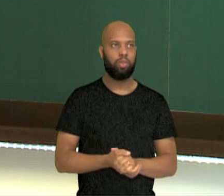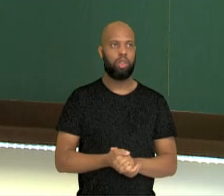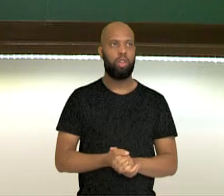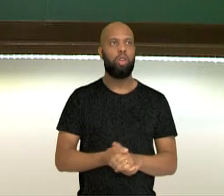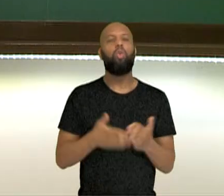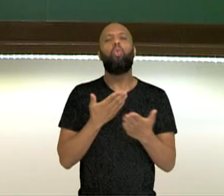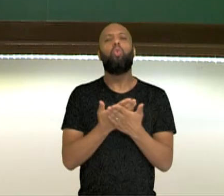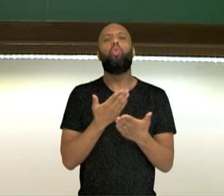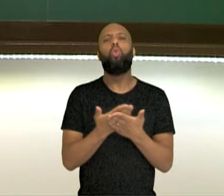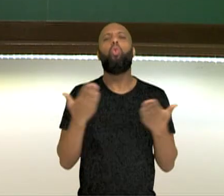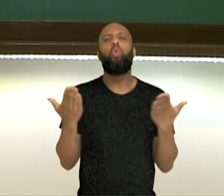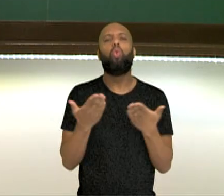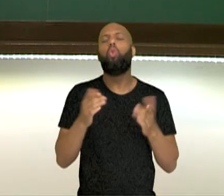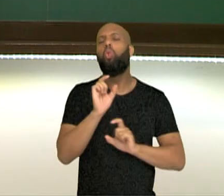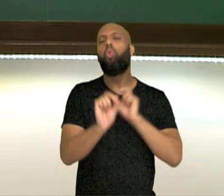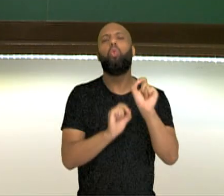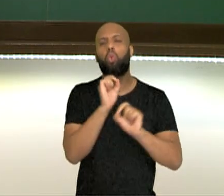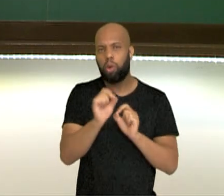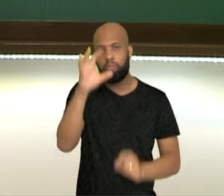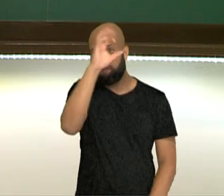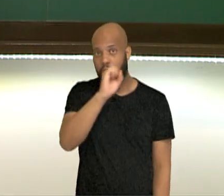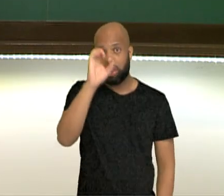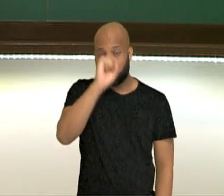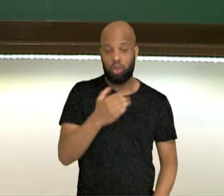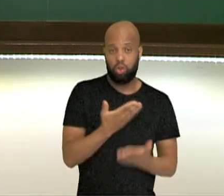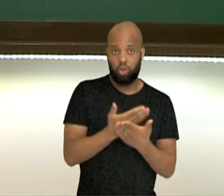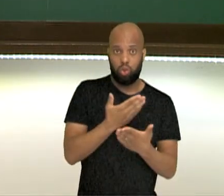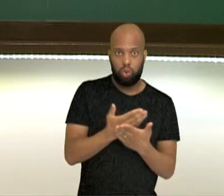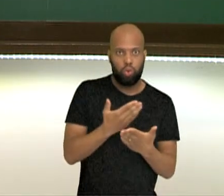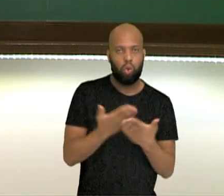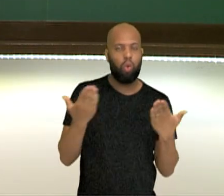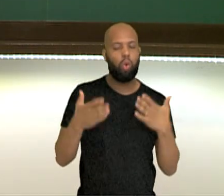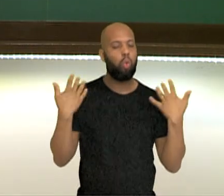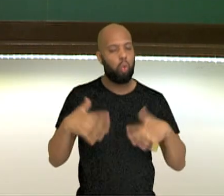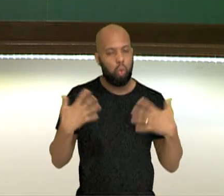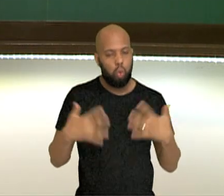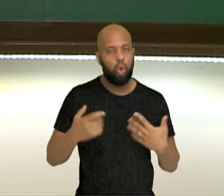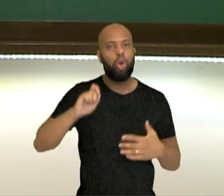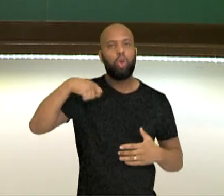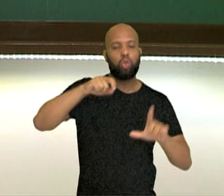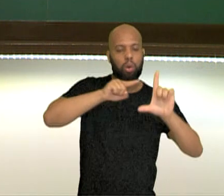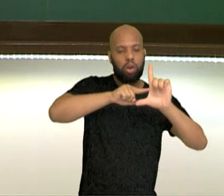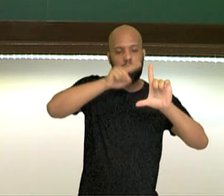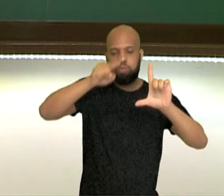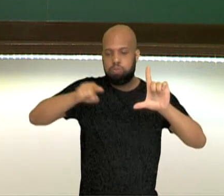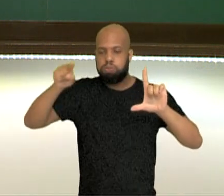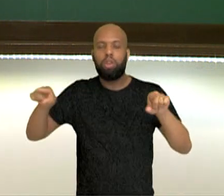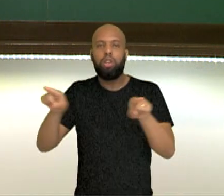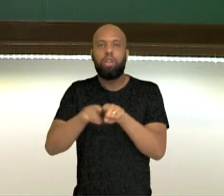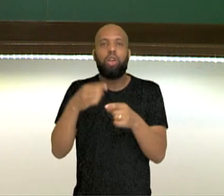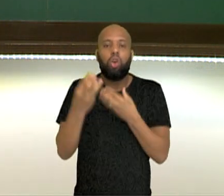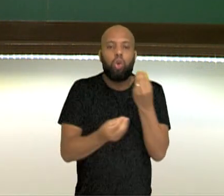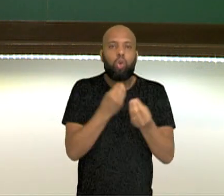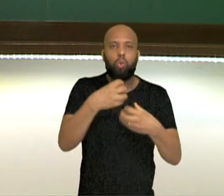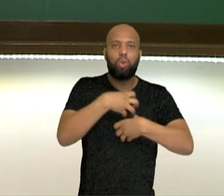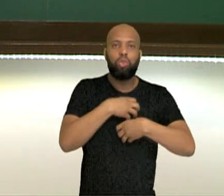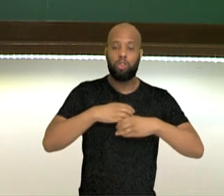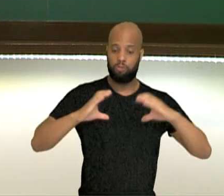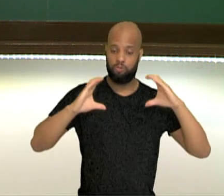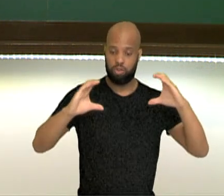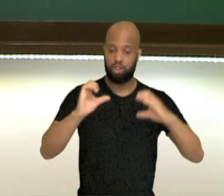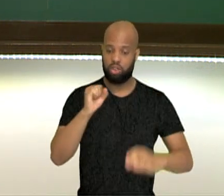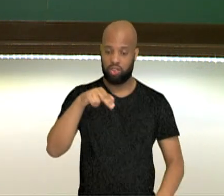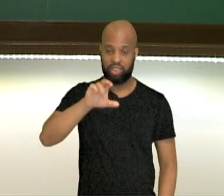Então, o que nós vimos nessa aula, né? Nós falamos bastante sobre senoide, nós vimos como que uma função seno, uma